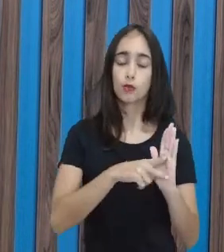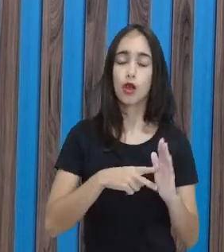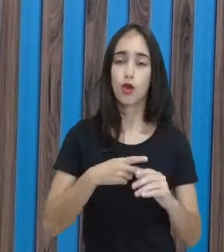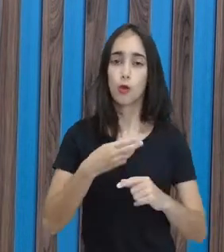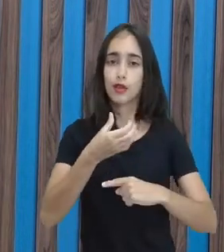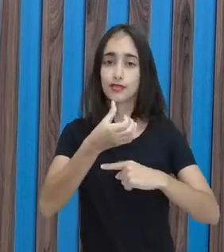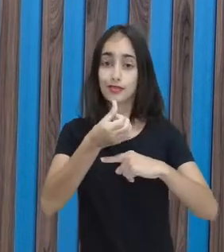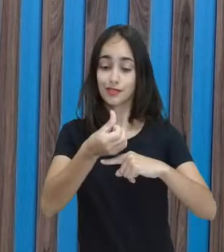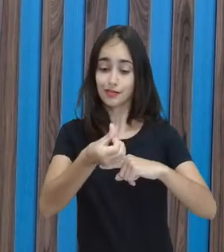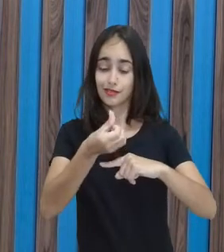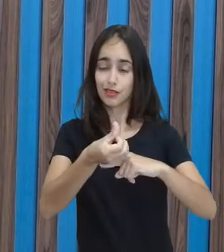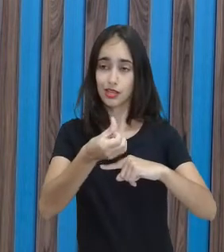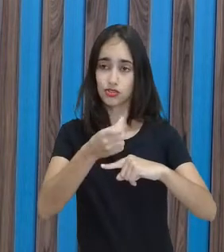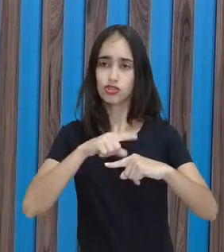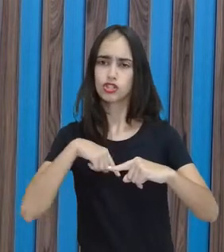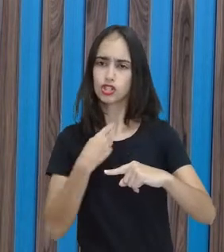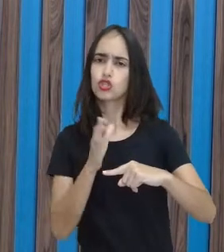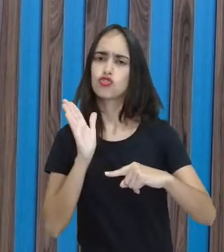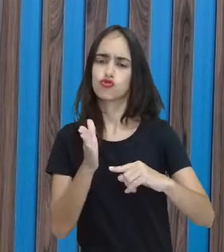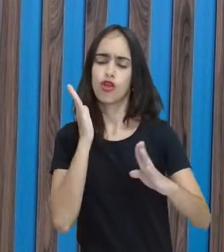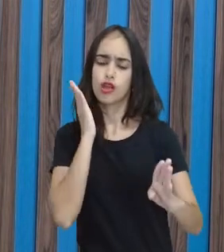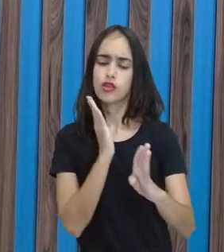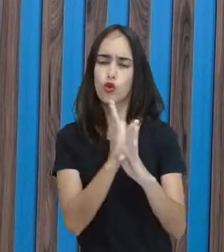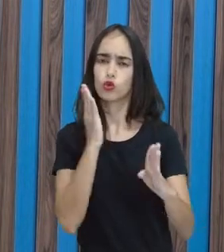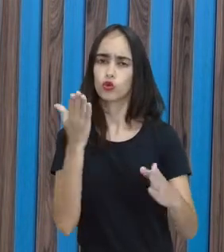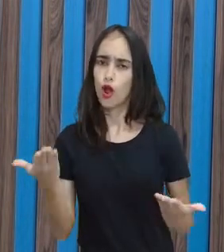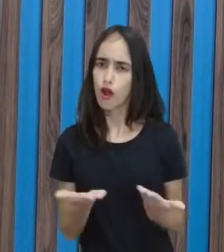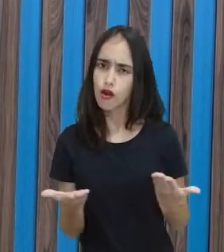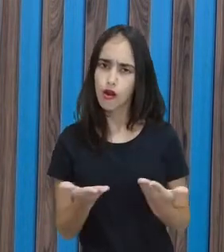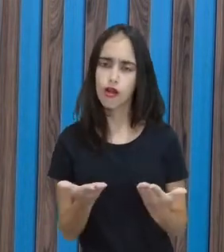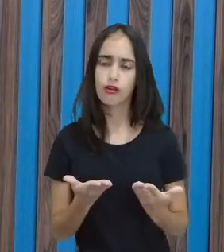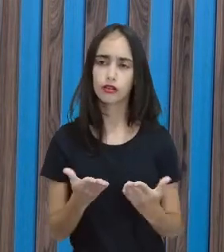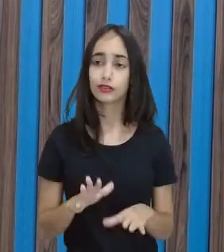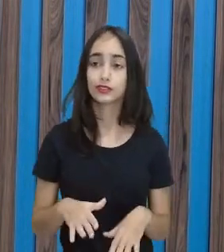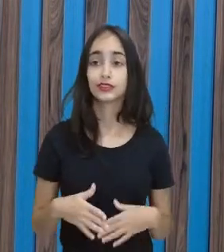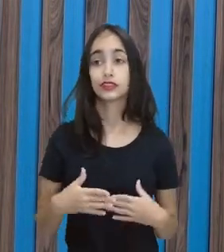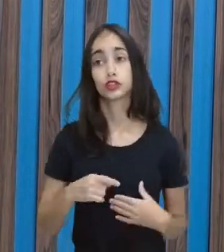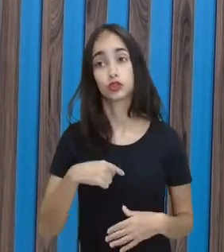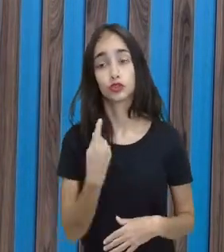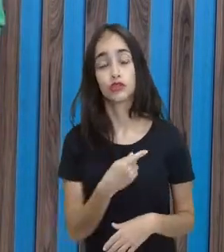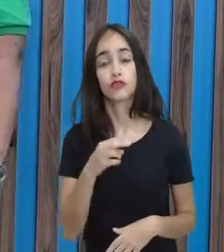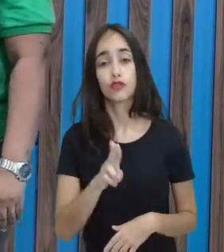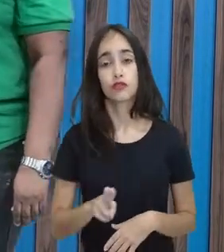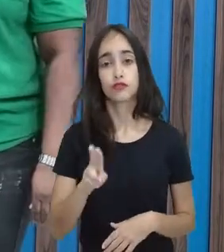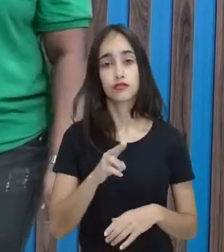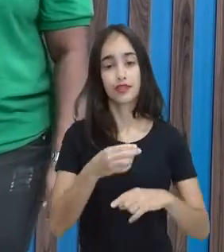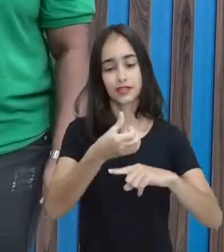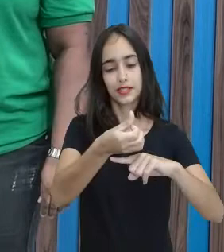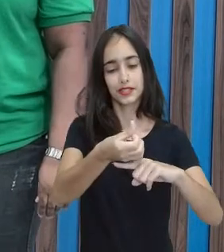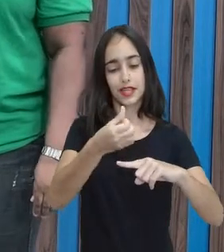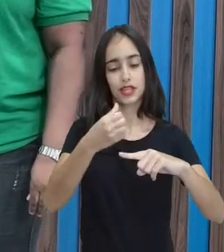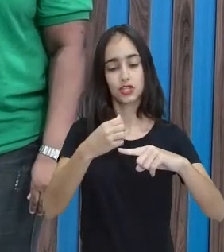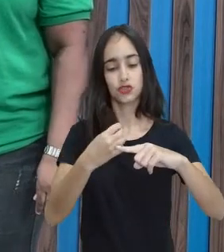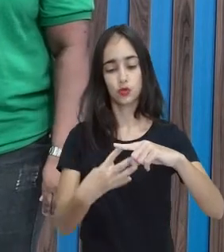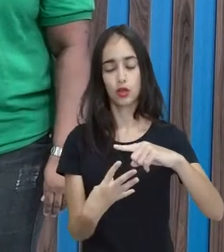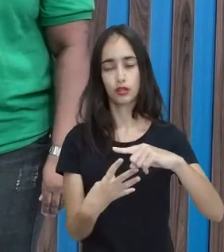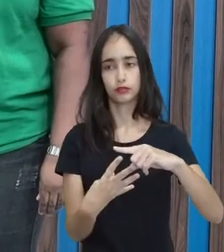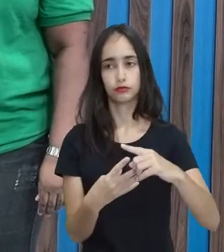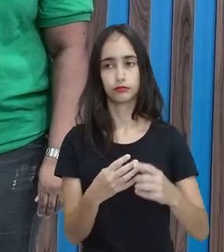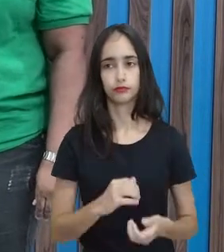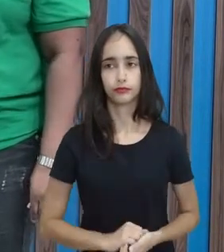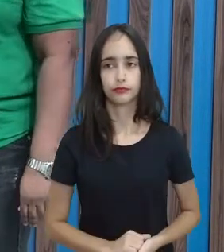Esse 6 vai substituir esse y aqui. Aí vai ser o 6 dividido por 4. 6 dividido por